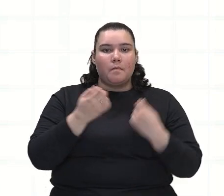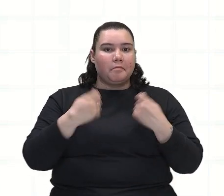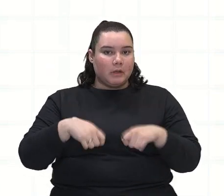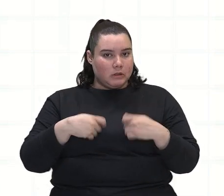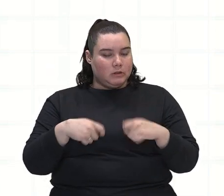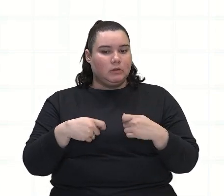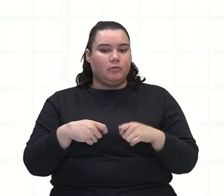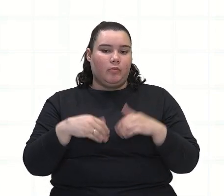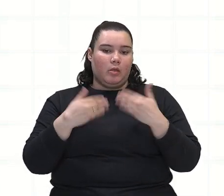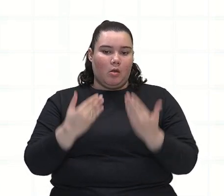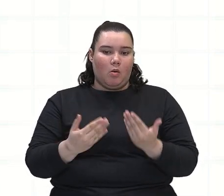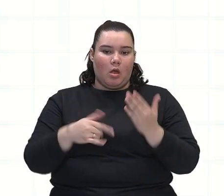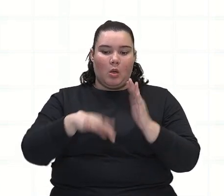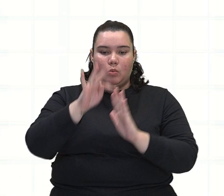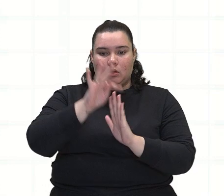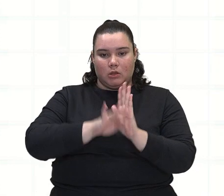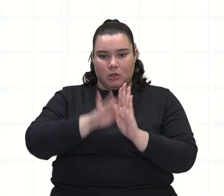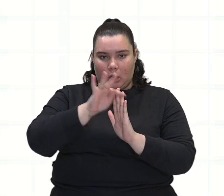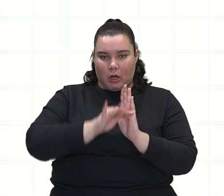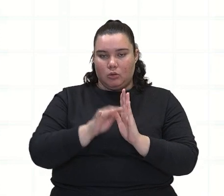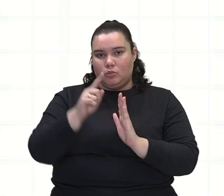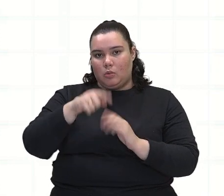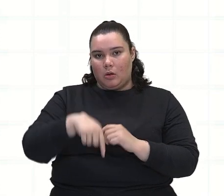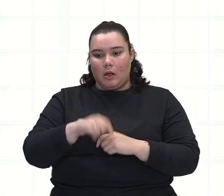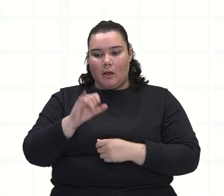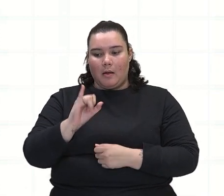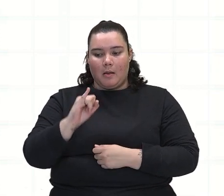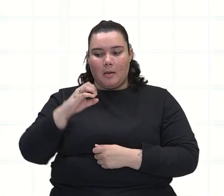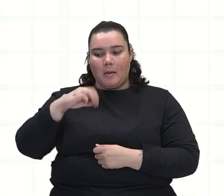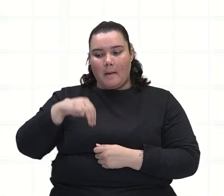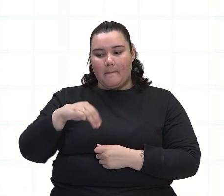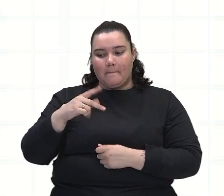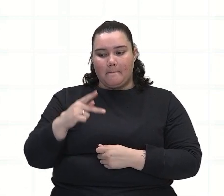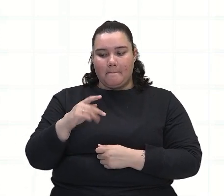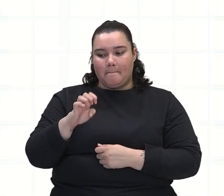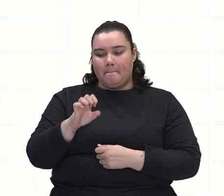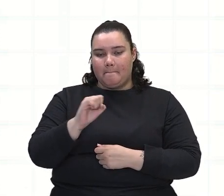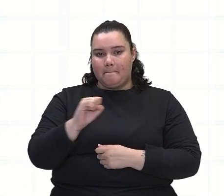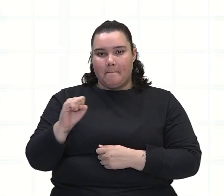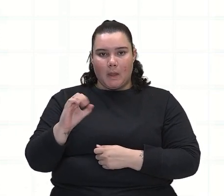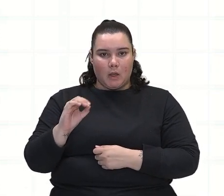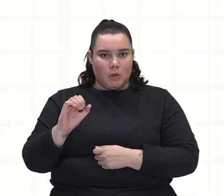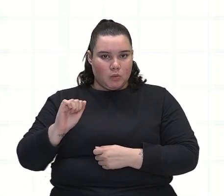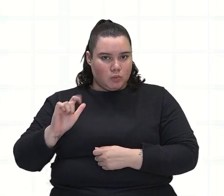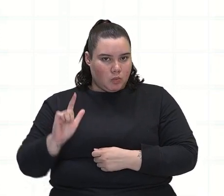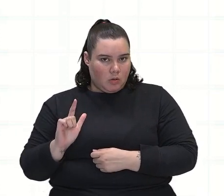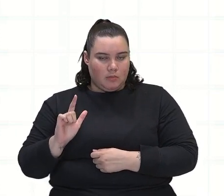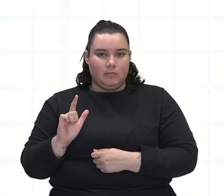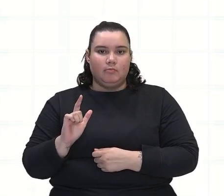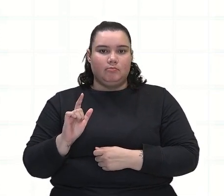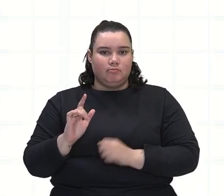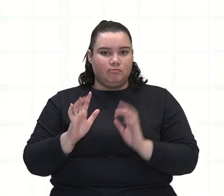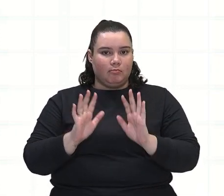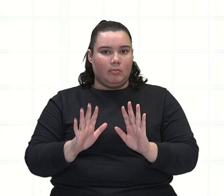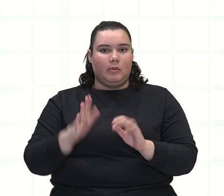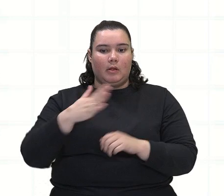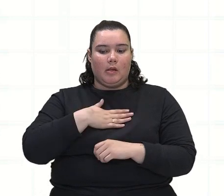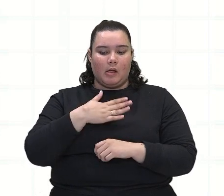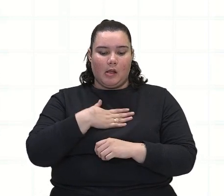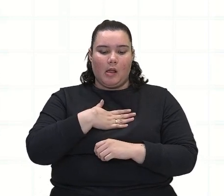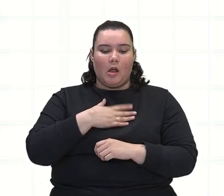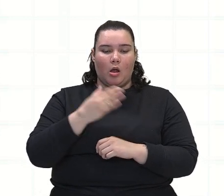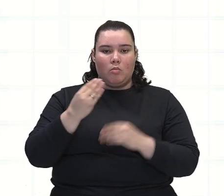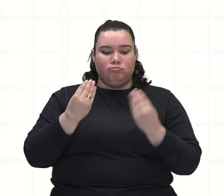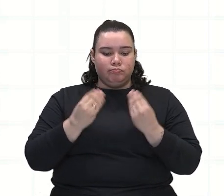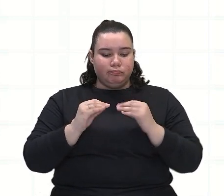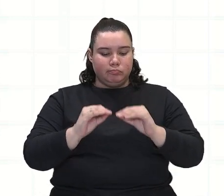geralmente, esse texto é impessoal, certo? Não posso me colocar ali na primeira pessoa nesse